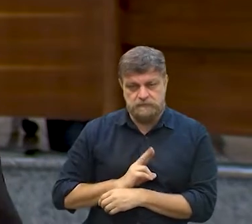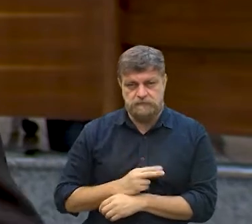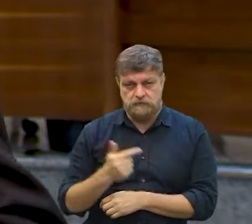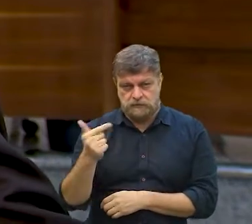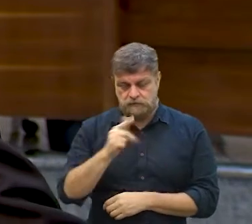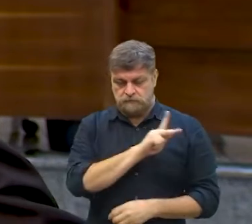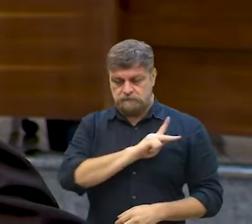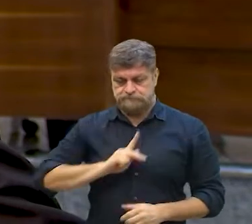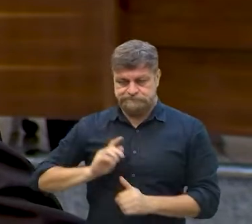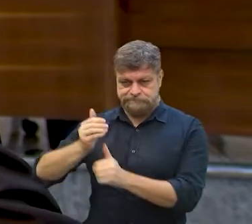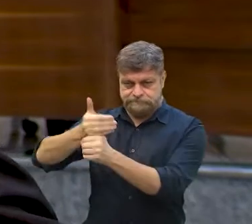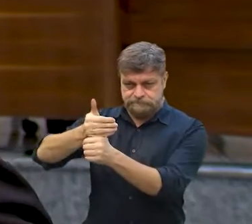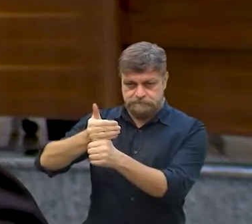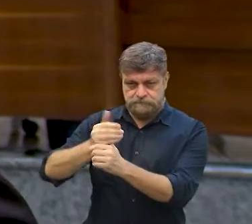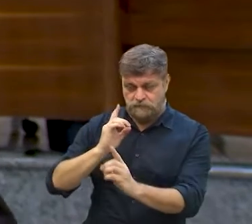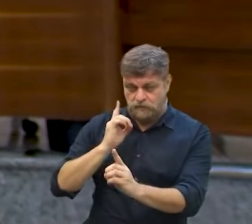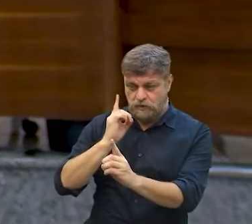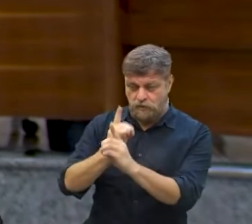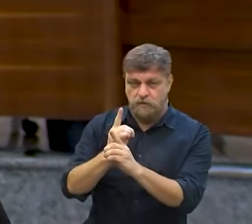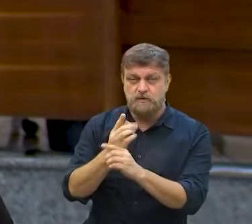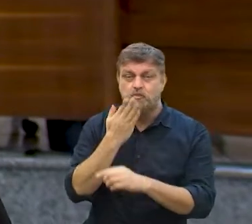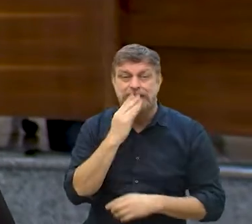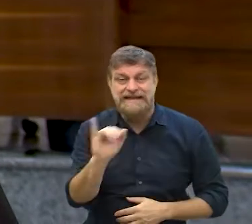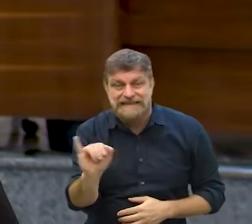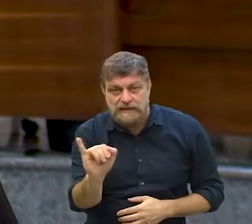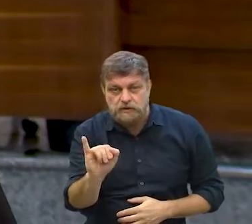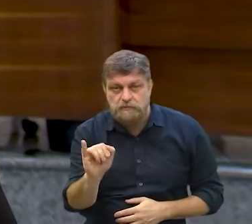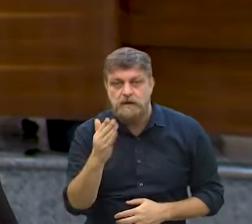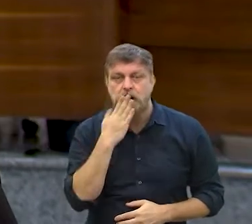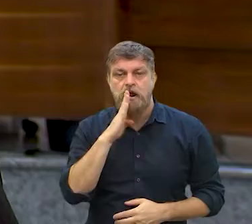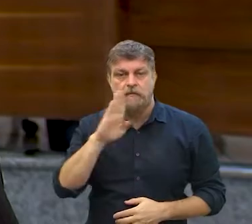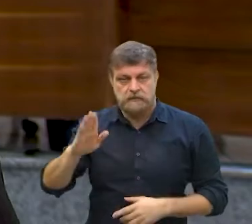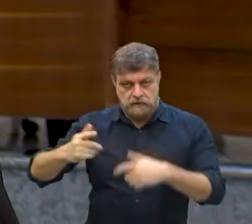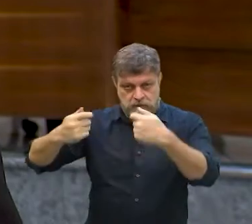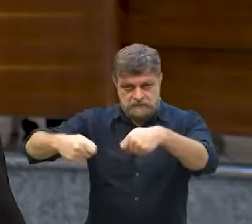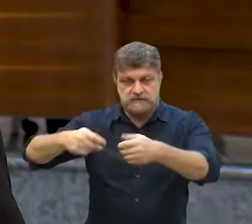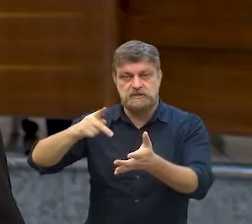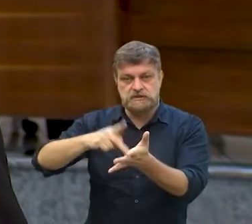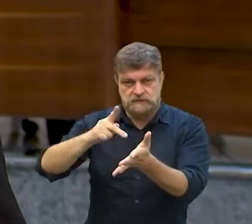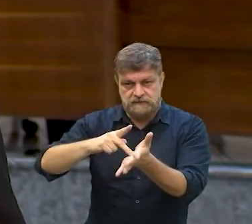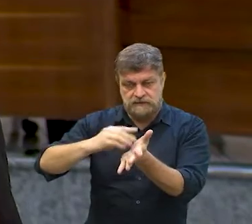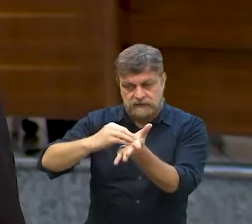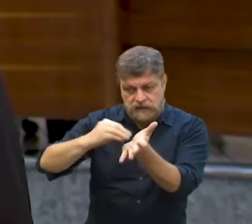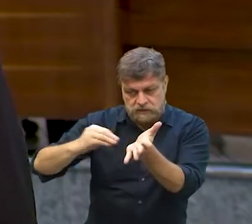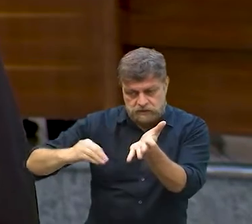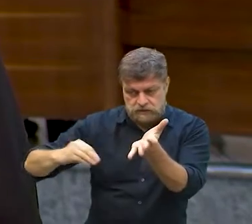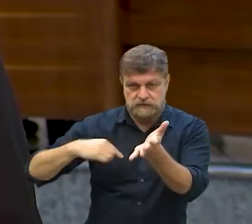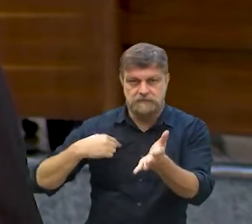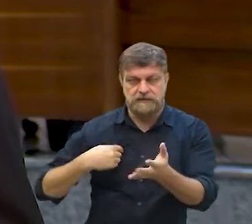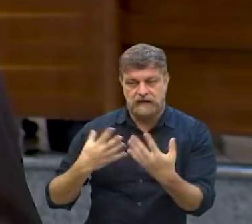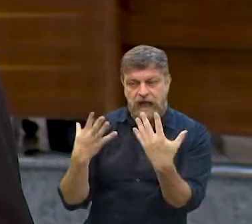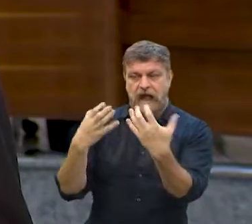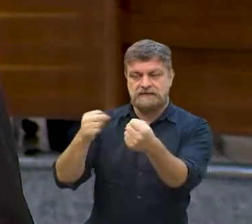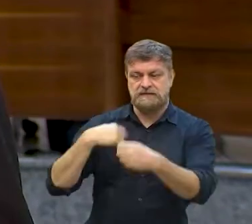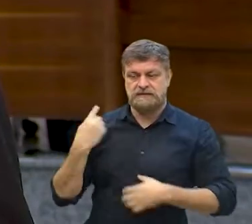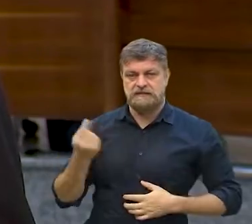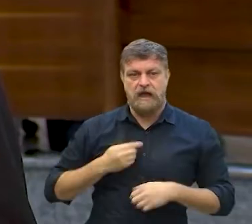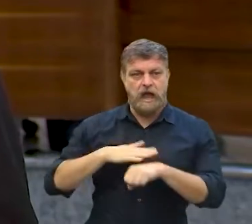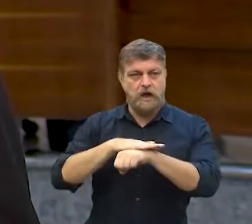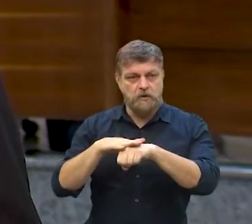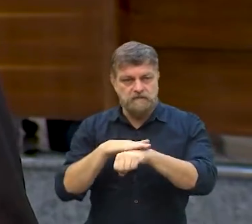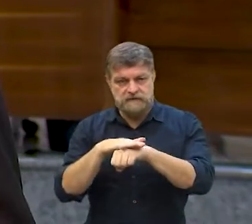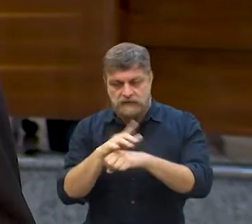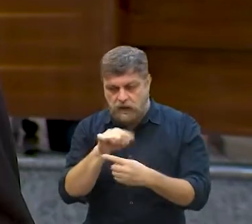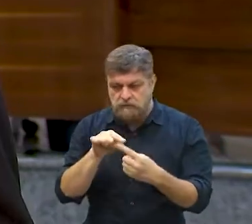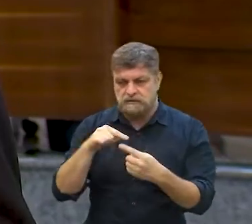Ele no último encontro que eu tive com ele em Indaiatuba, ele falou que precisa realmente abrir uma agenda para estar recebendo o